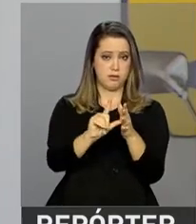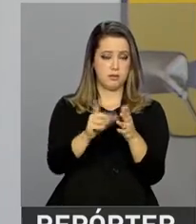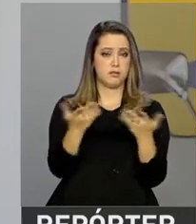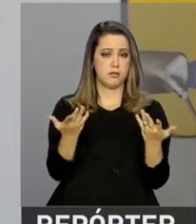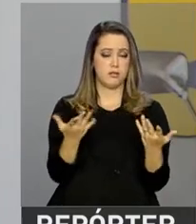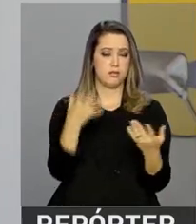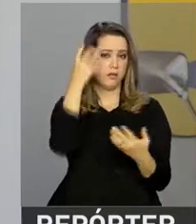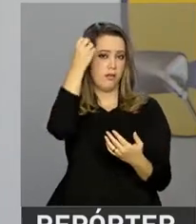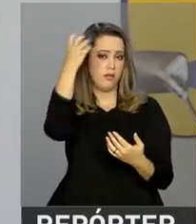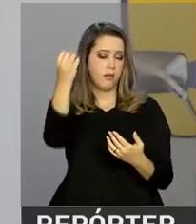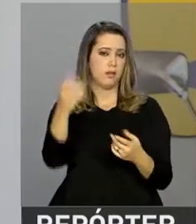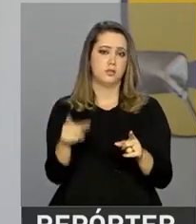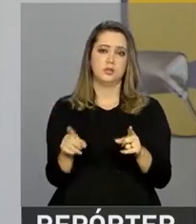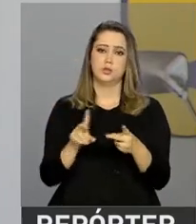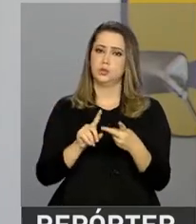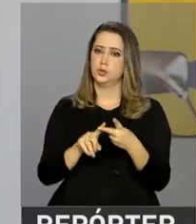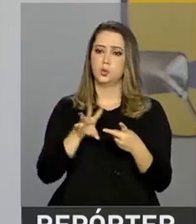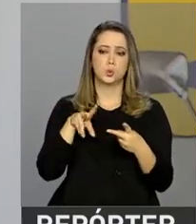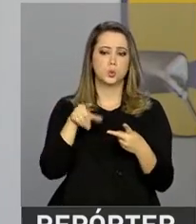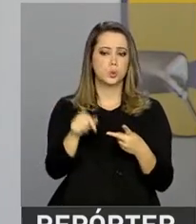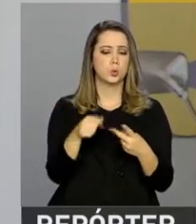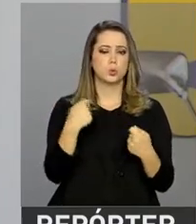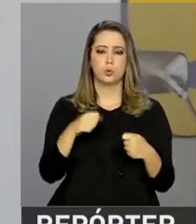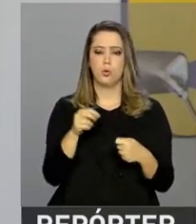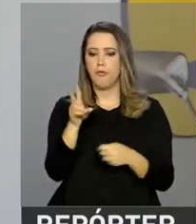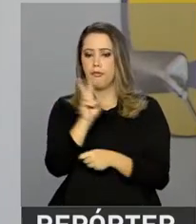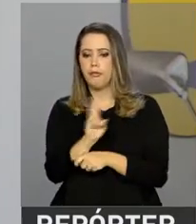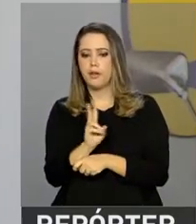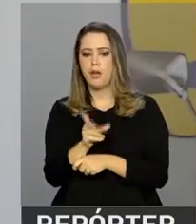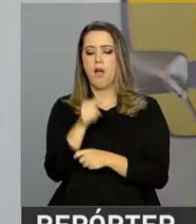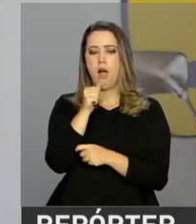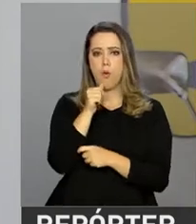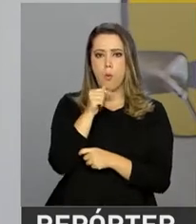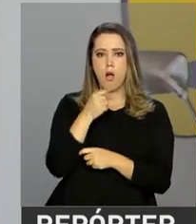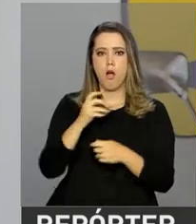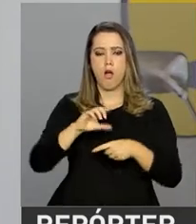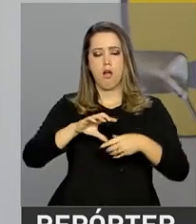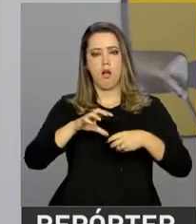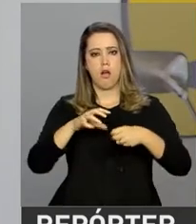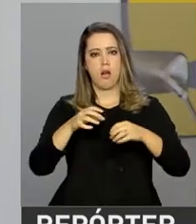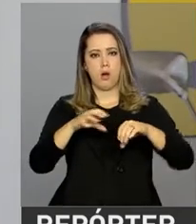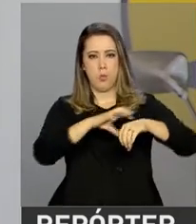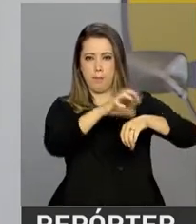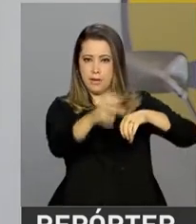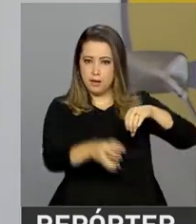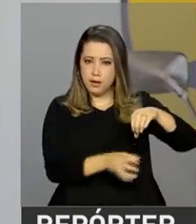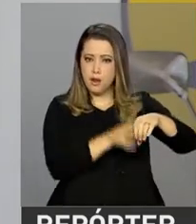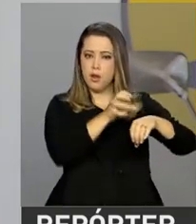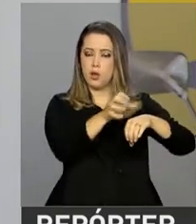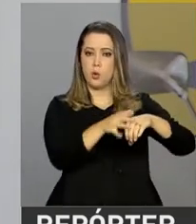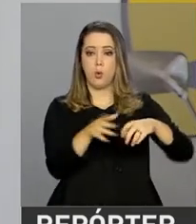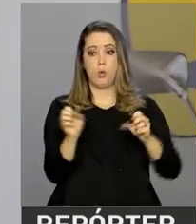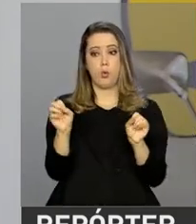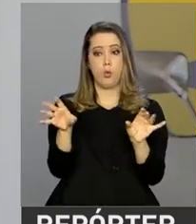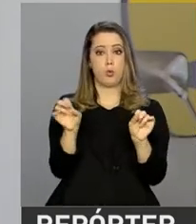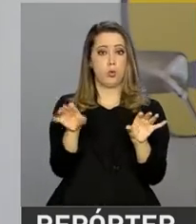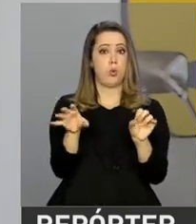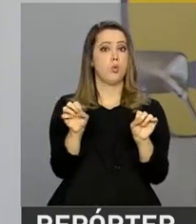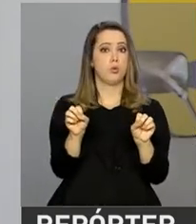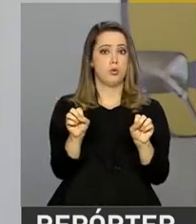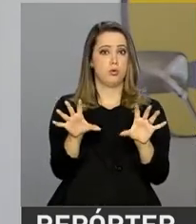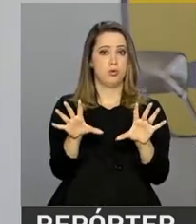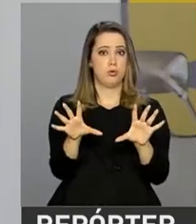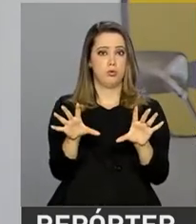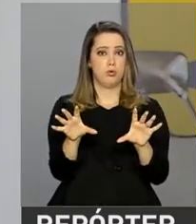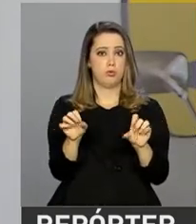a essa viagem com todos os itens verificados água pneu luzes todos esses itens verificados é você